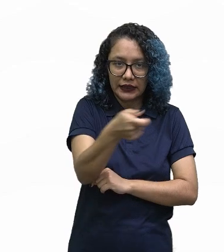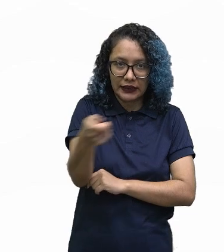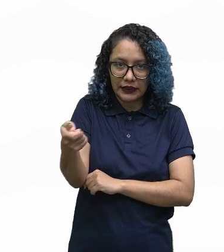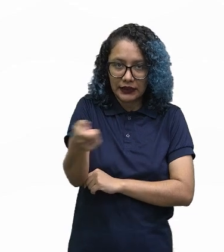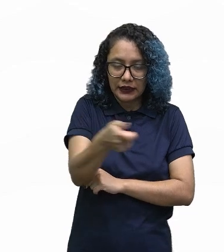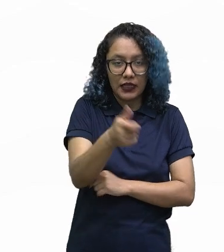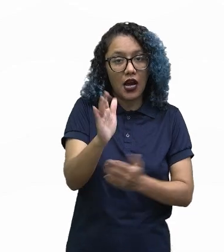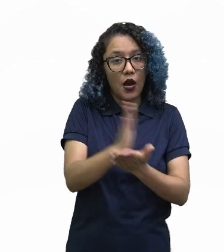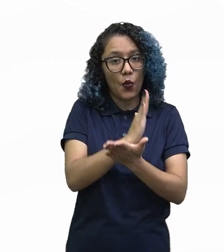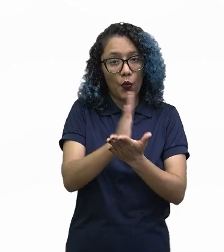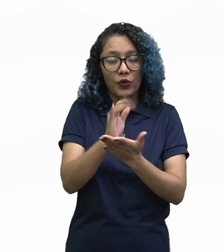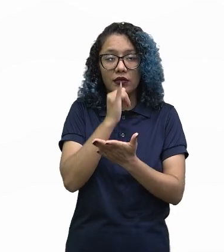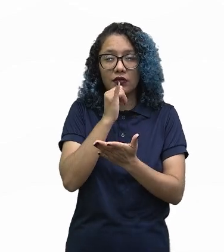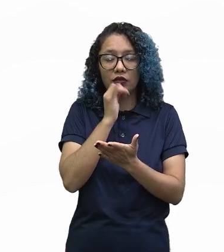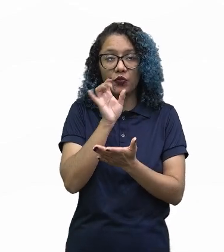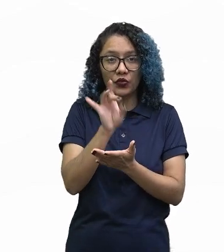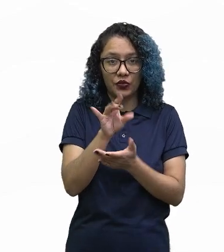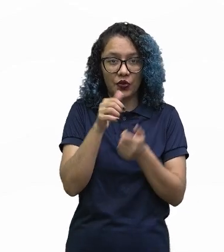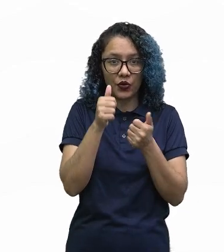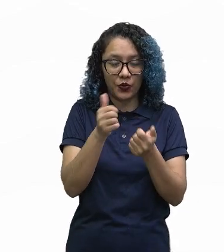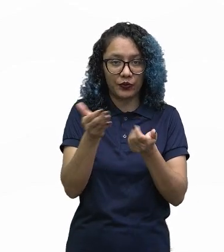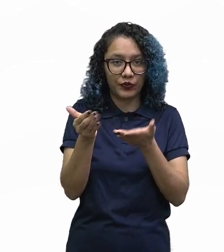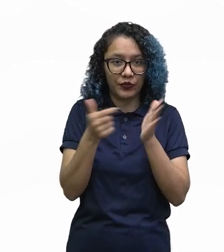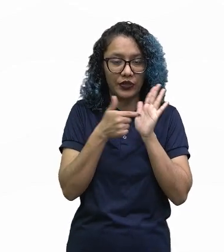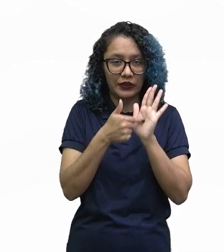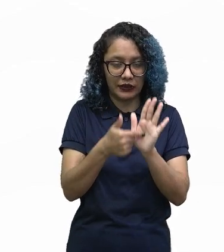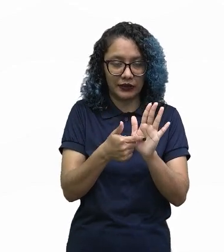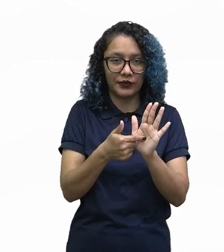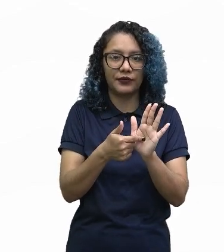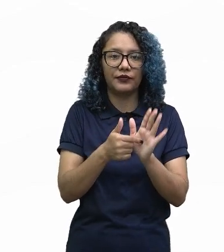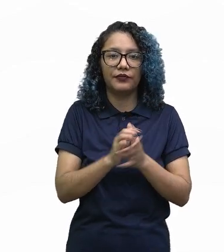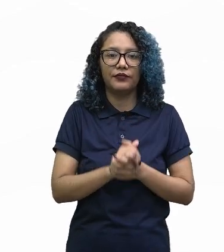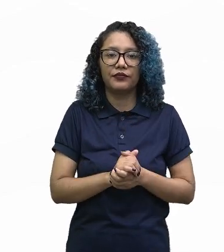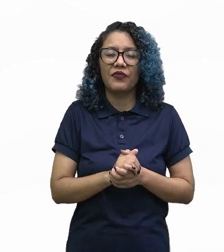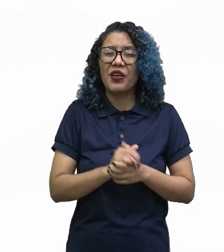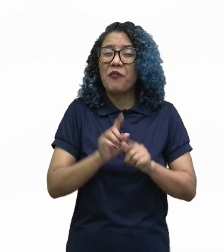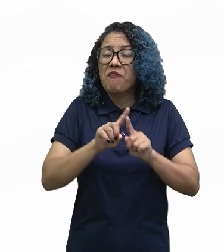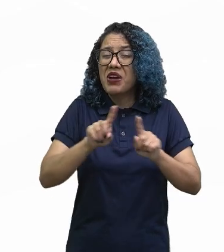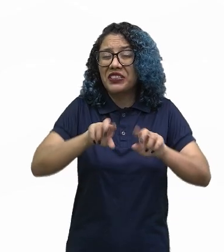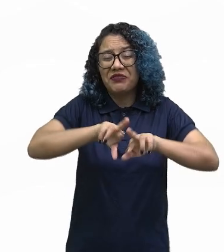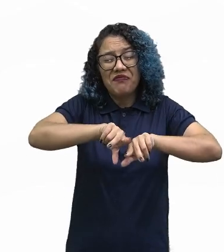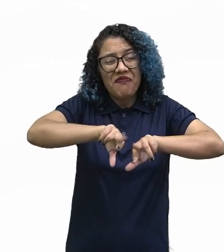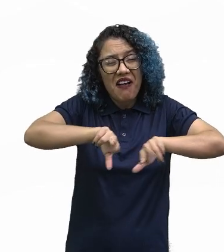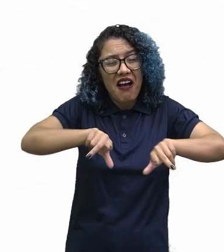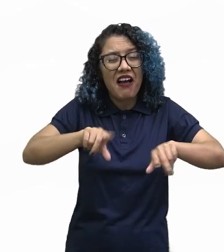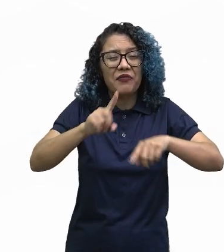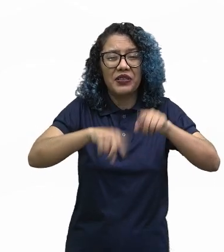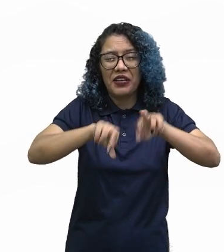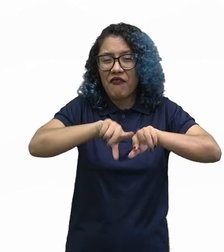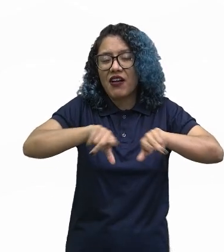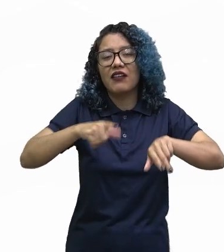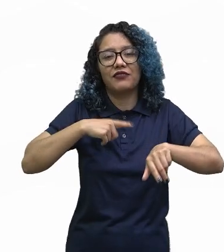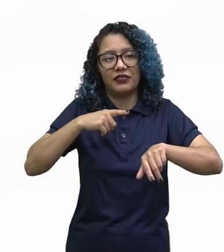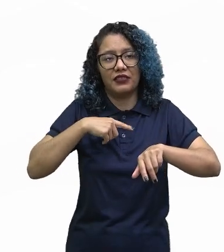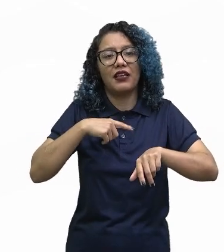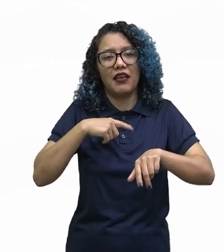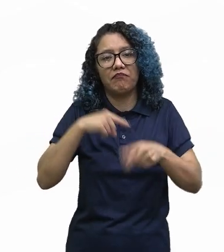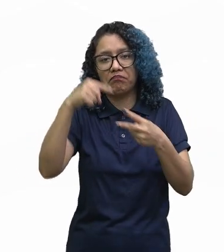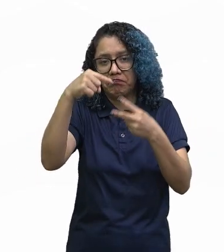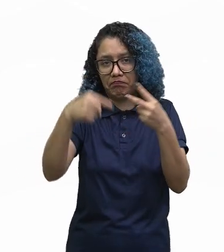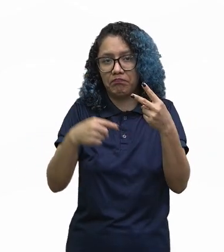alguns exemplos, tá? Que eu estou apresentando para vocês. Existem diversos outros EPIs e